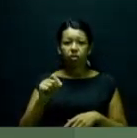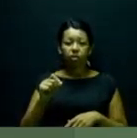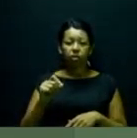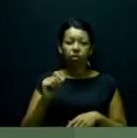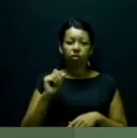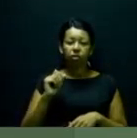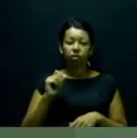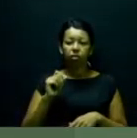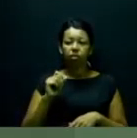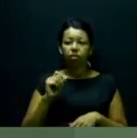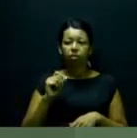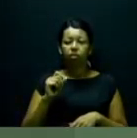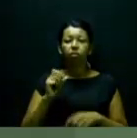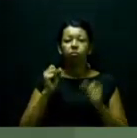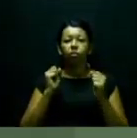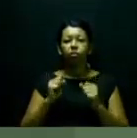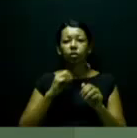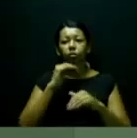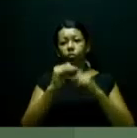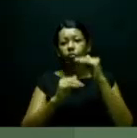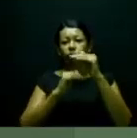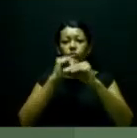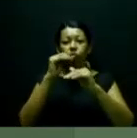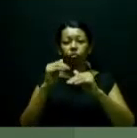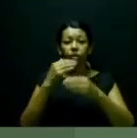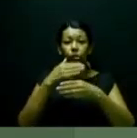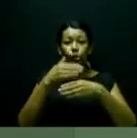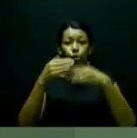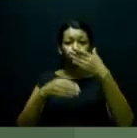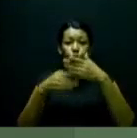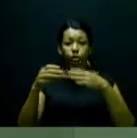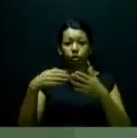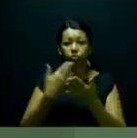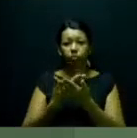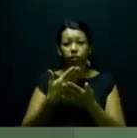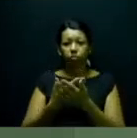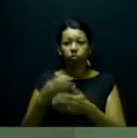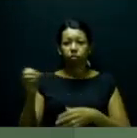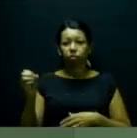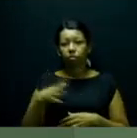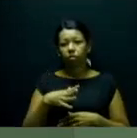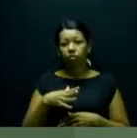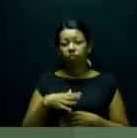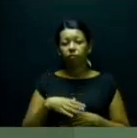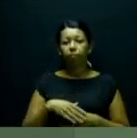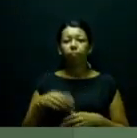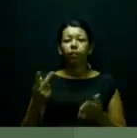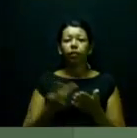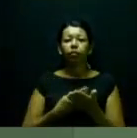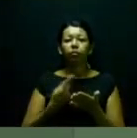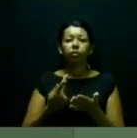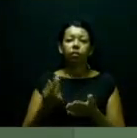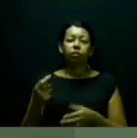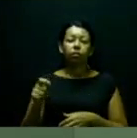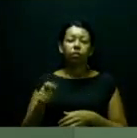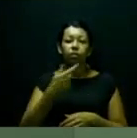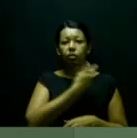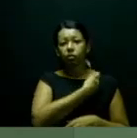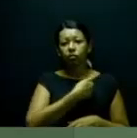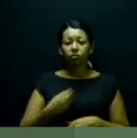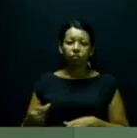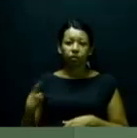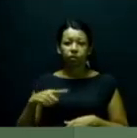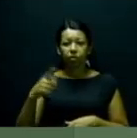para mim que daria para construir uma escola nova. Mas a gente lamenta que as mazelas desse governo, com certeza nos próximos 10, 15, 20